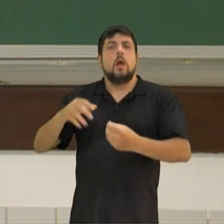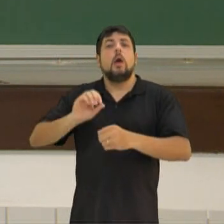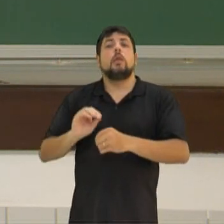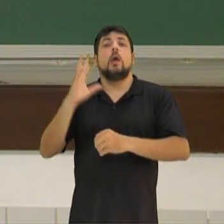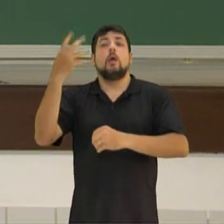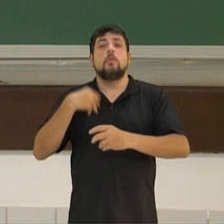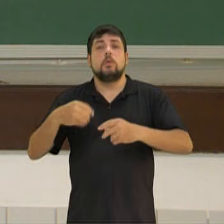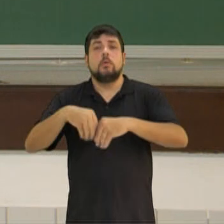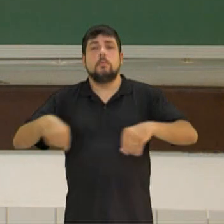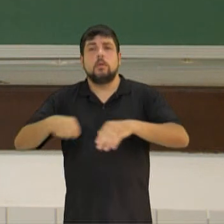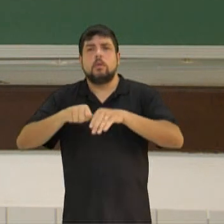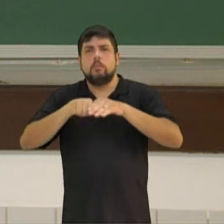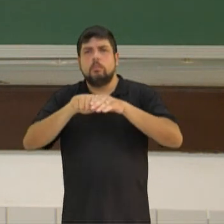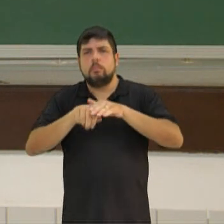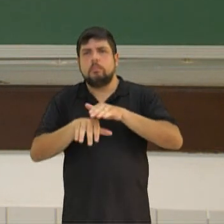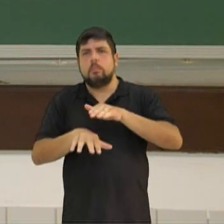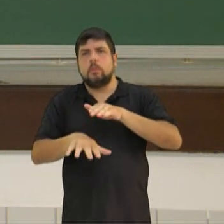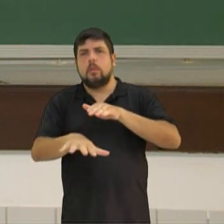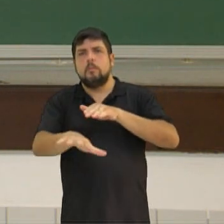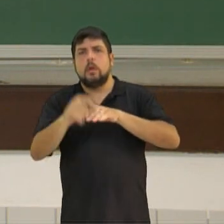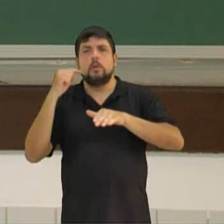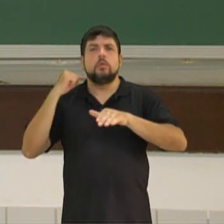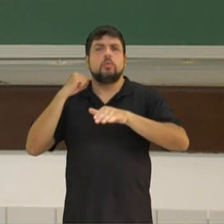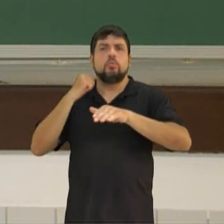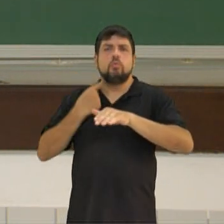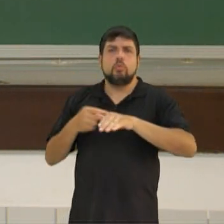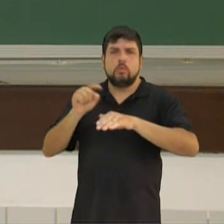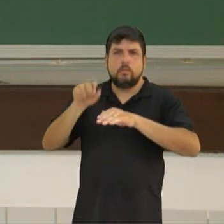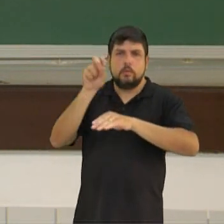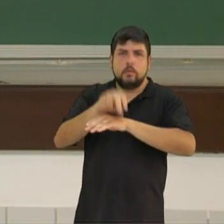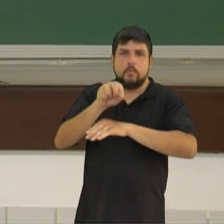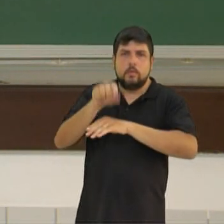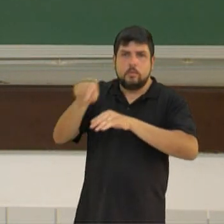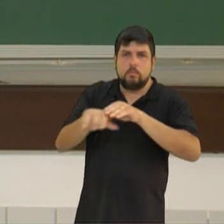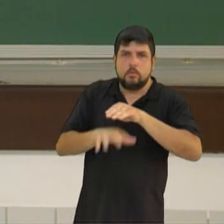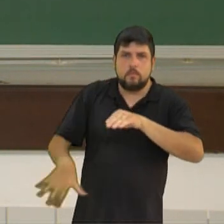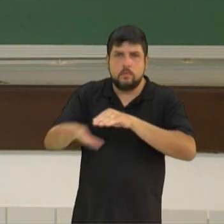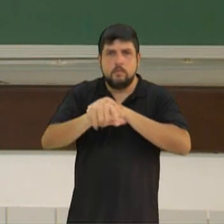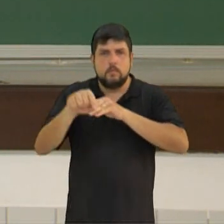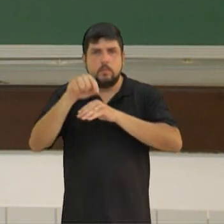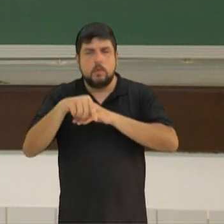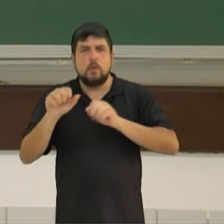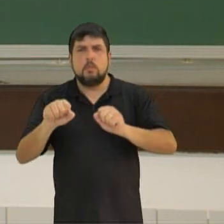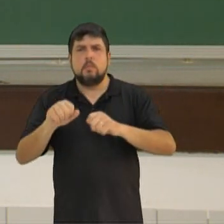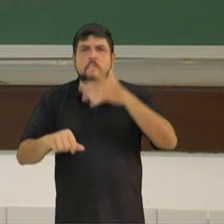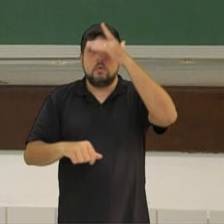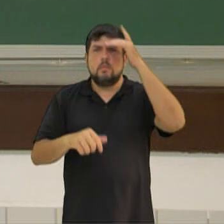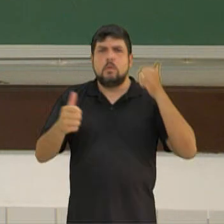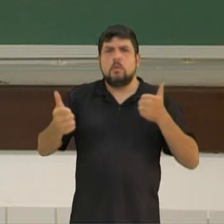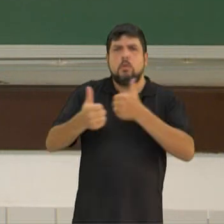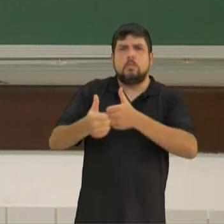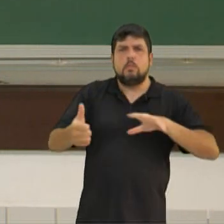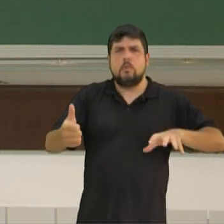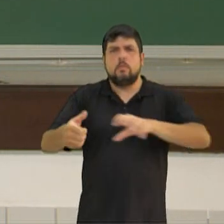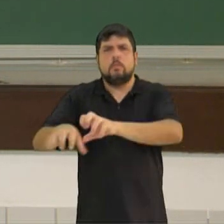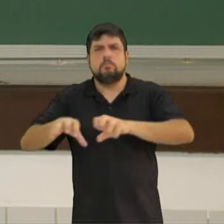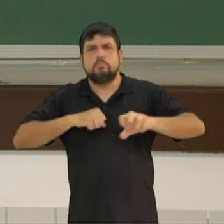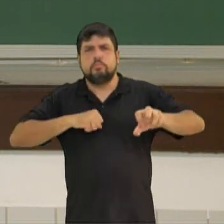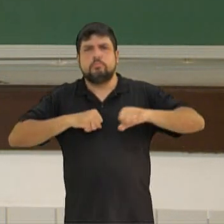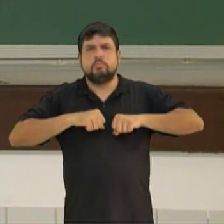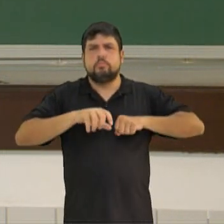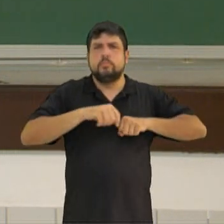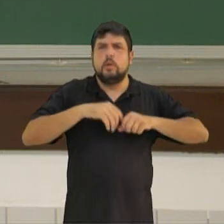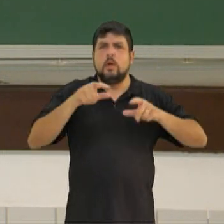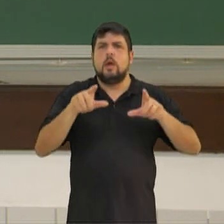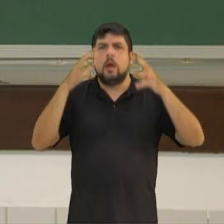liberando os outros componentes tóxicos no meio ambiente e que podem vir a contaminar as pessoas, animais e outros seres que